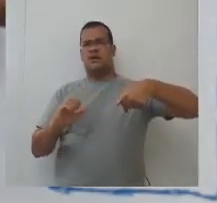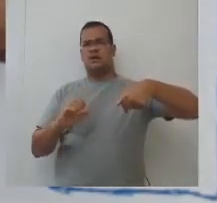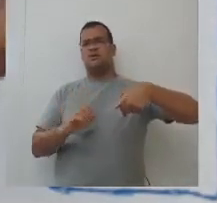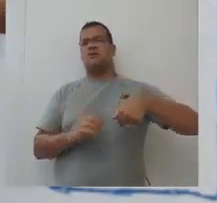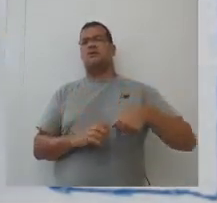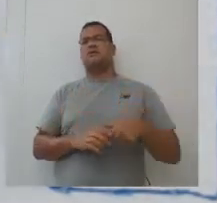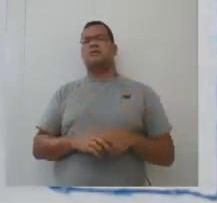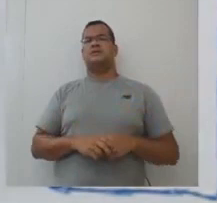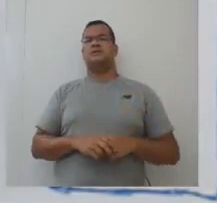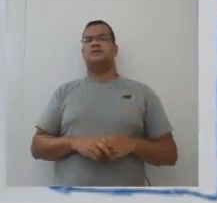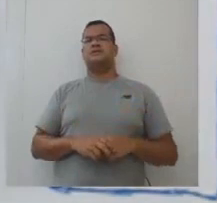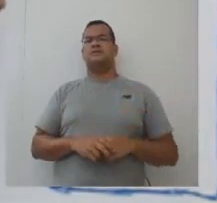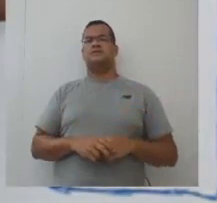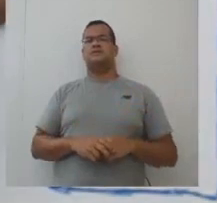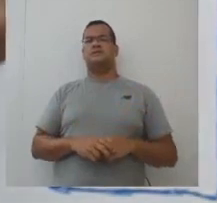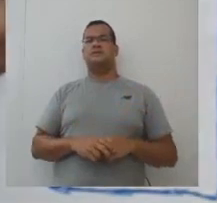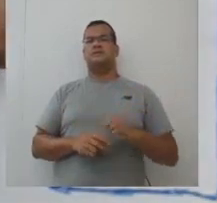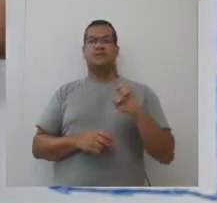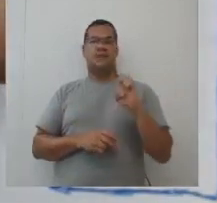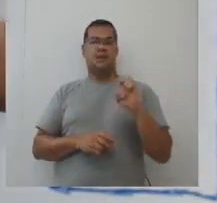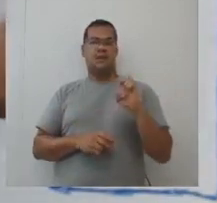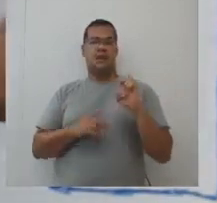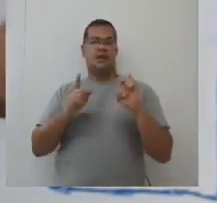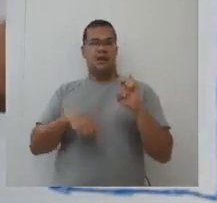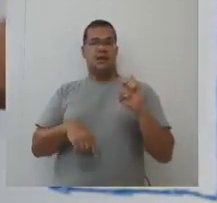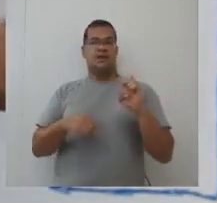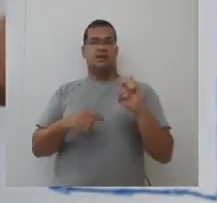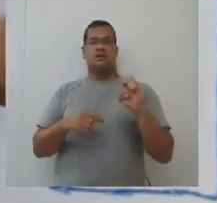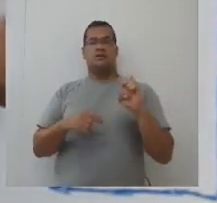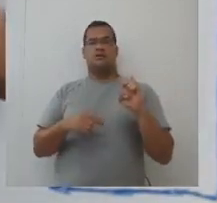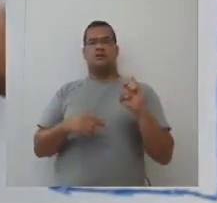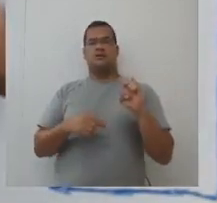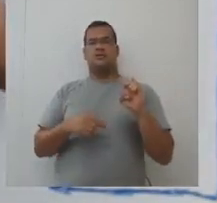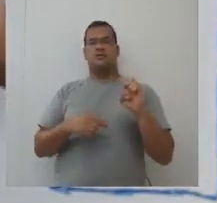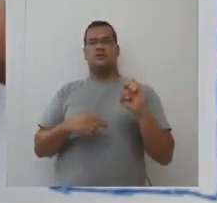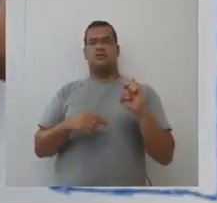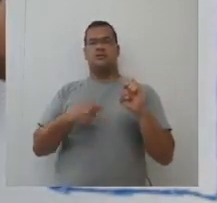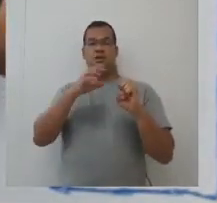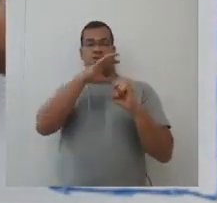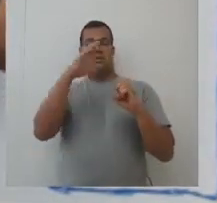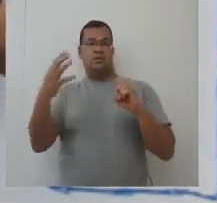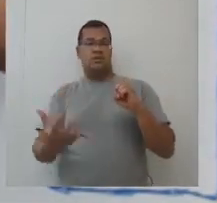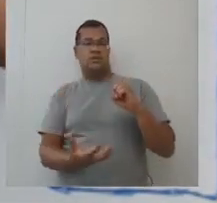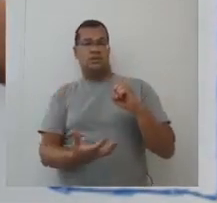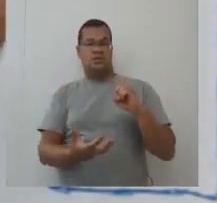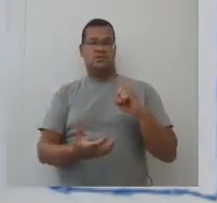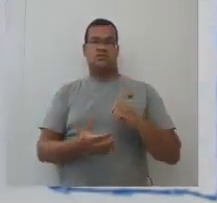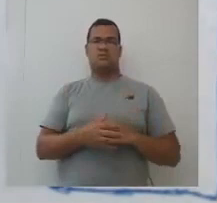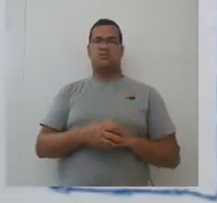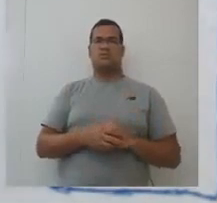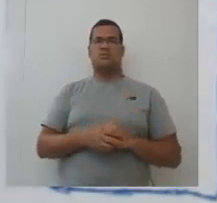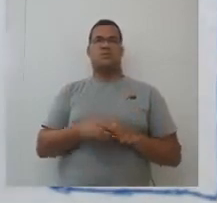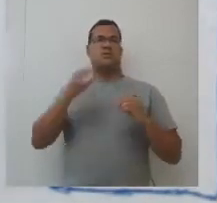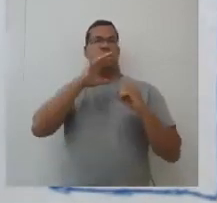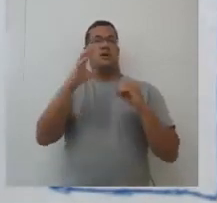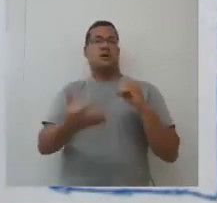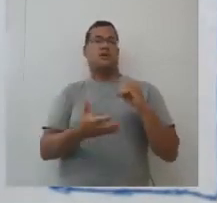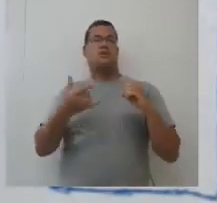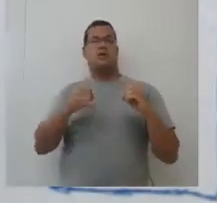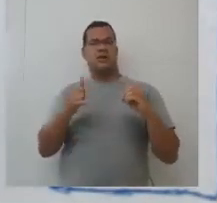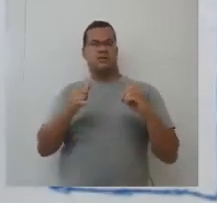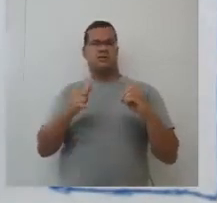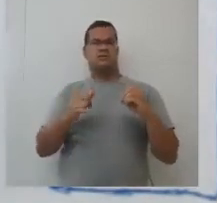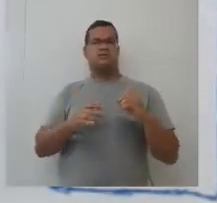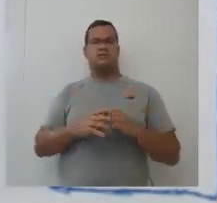Carga. E a grandeza E representa o campo, e chamado campo elétrico. Então,